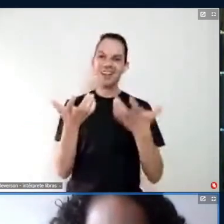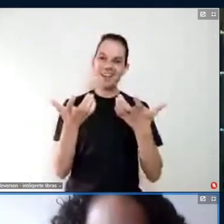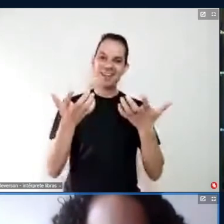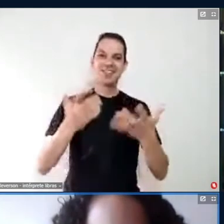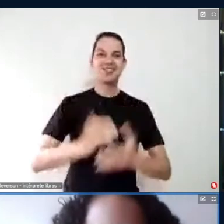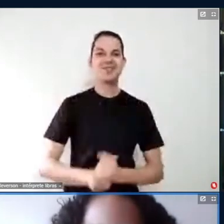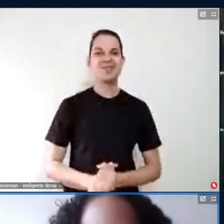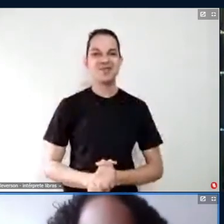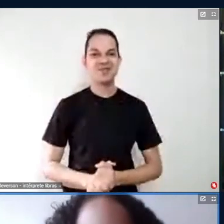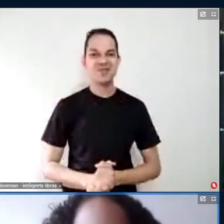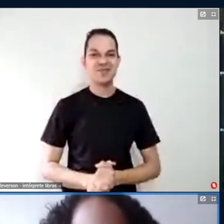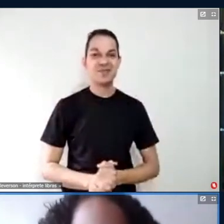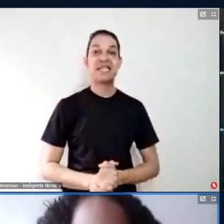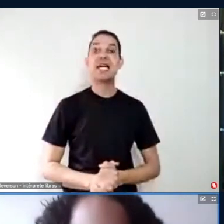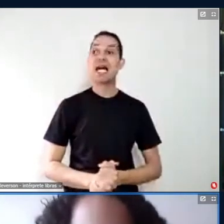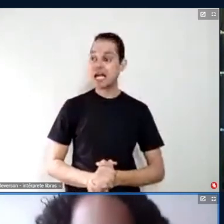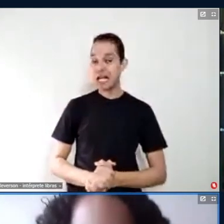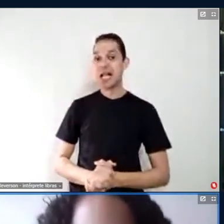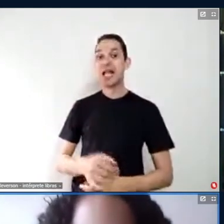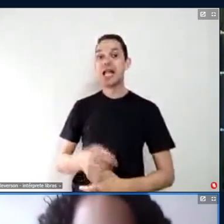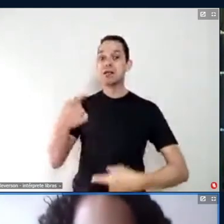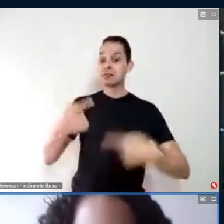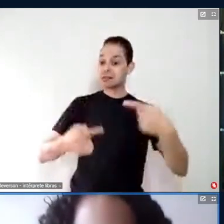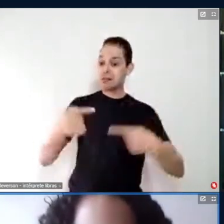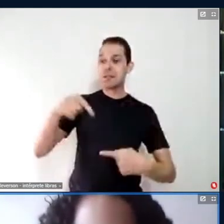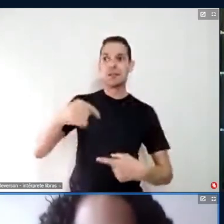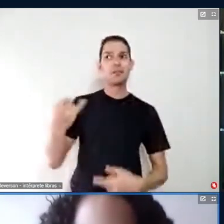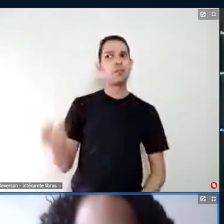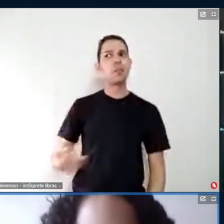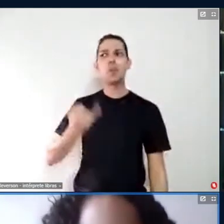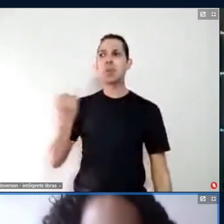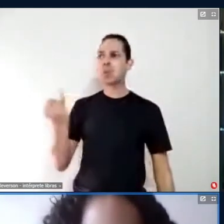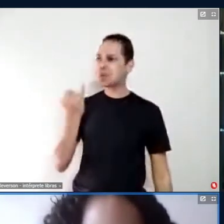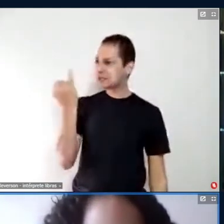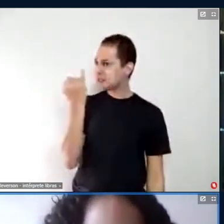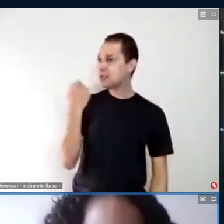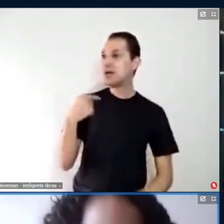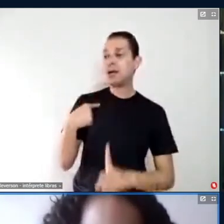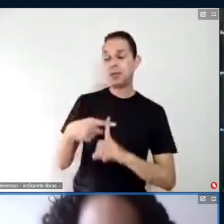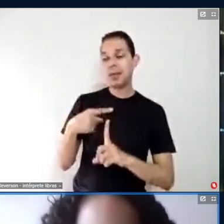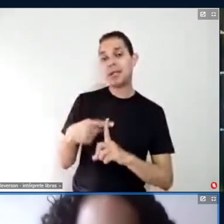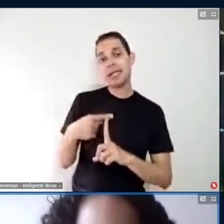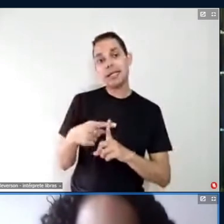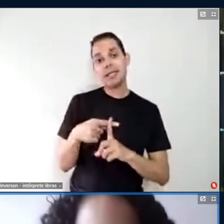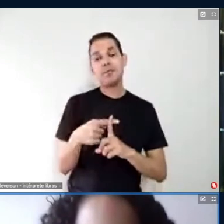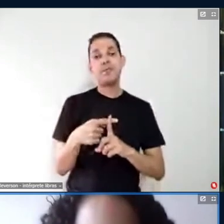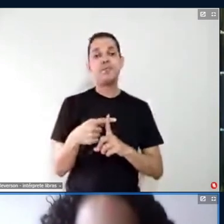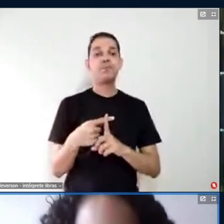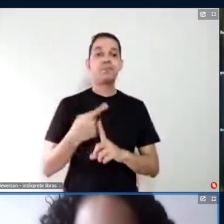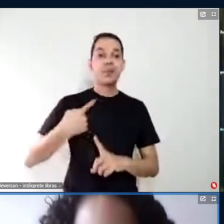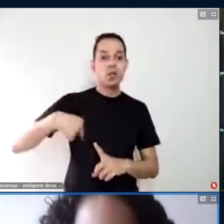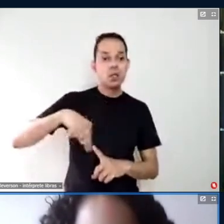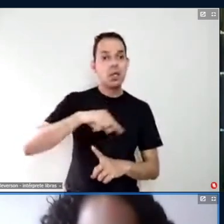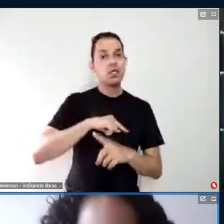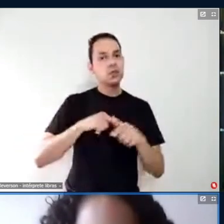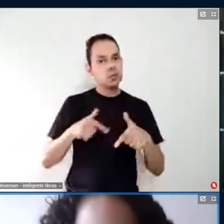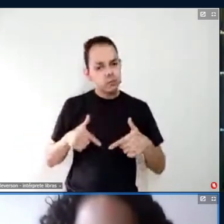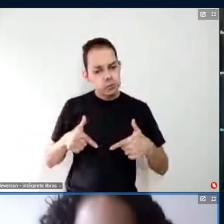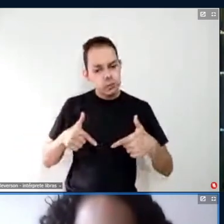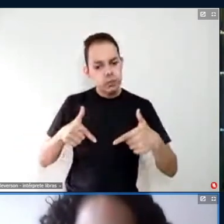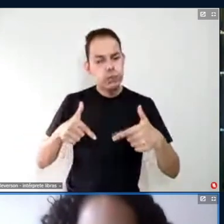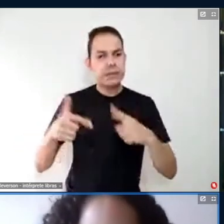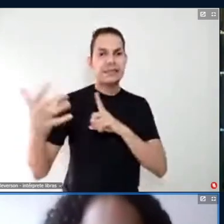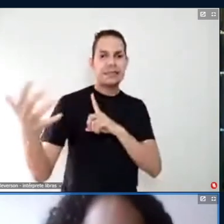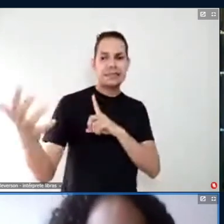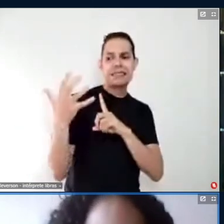Eu acho que esse debate ele é fundamental, assim, porque a gente enfrenta uma pressão muito